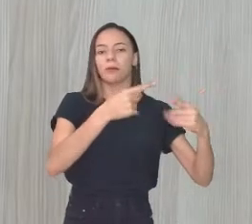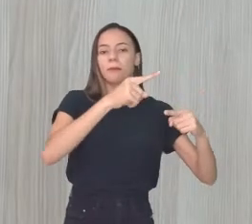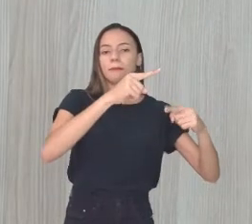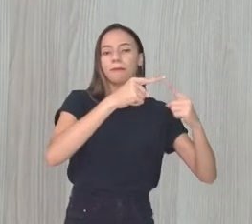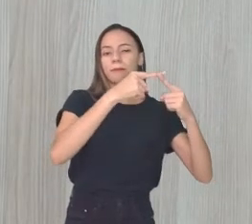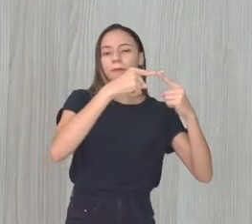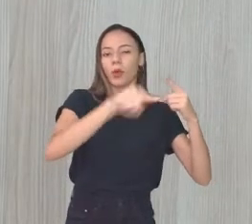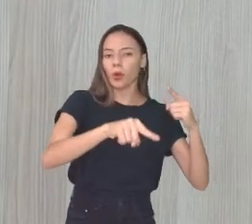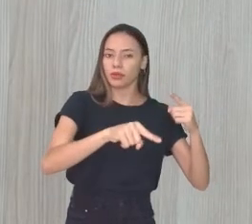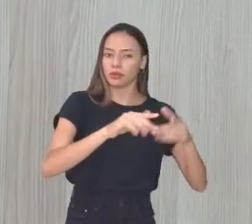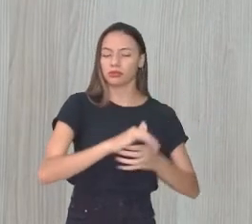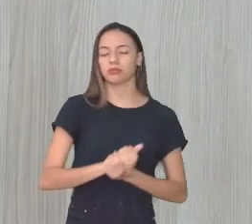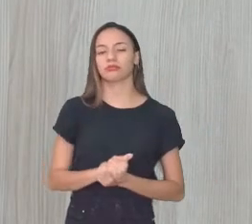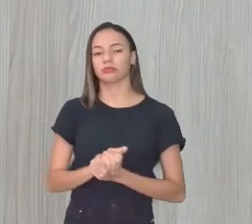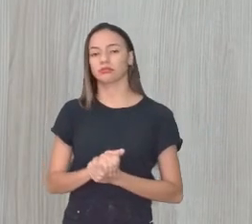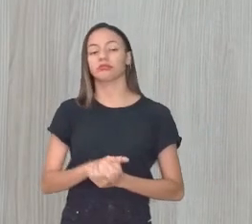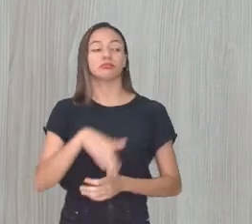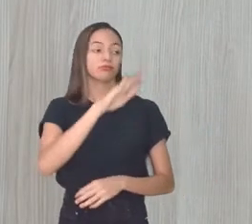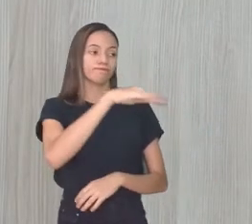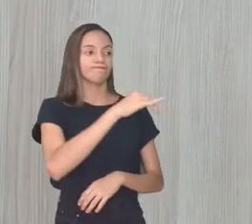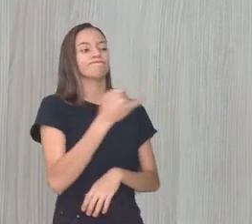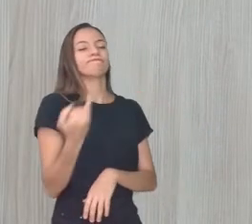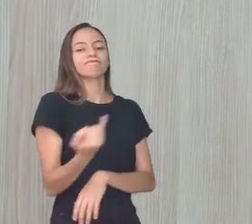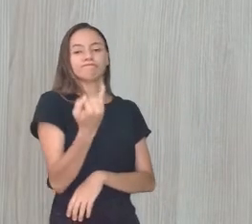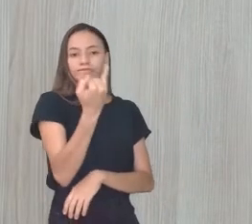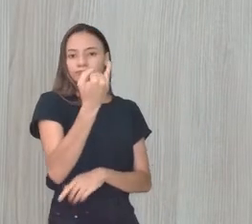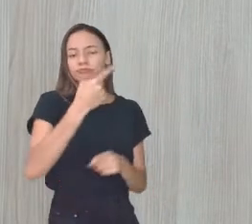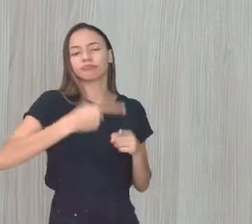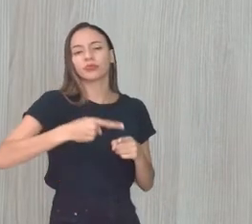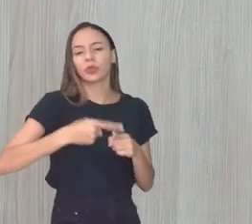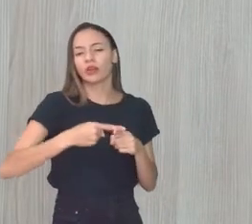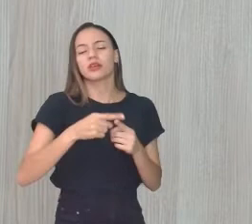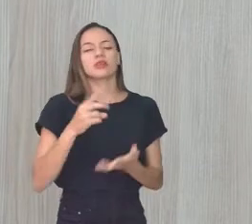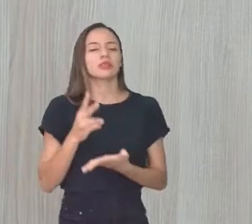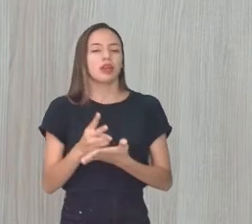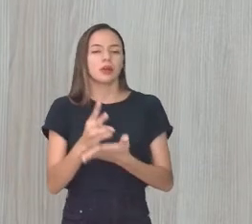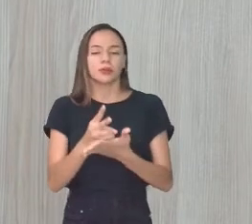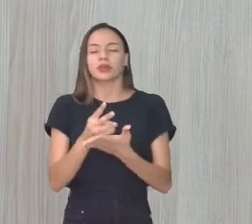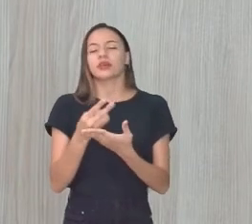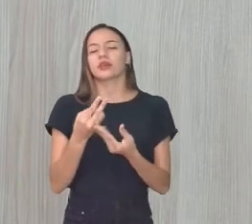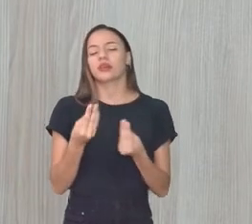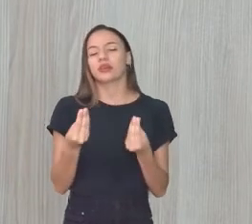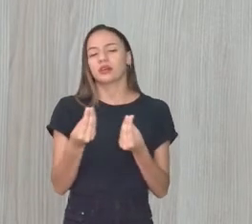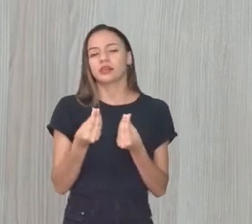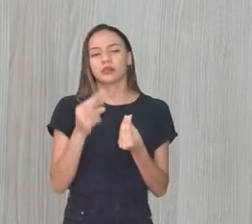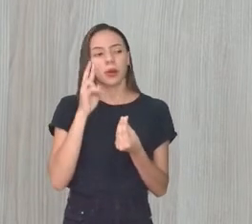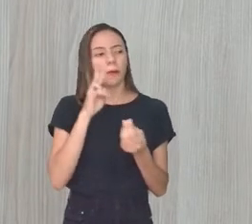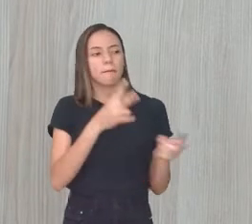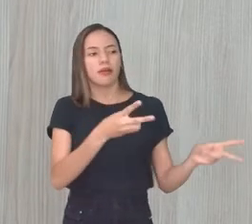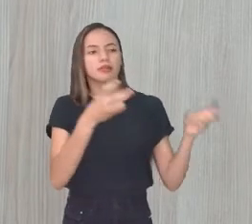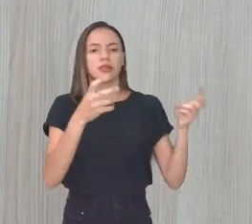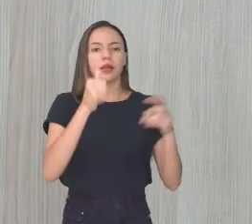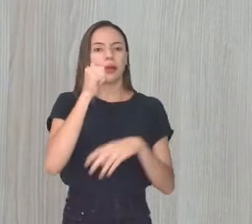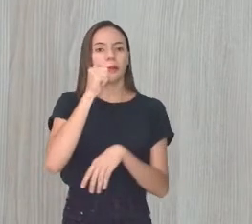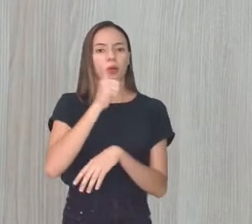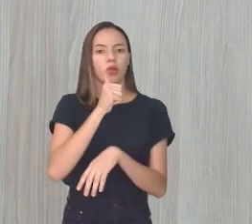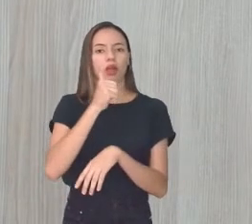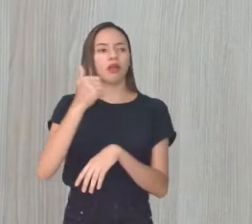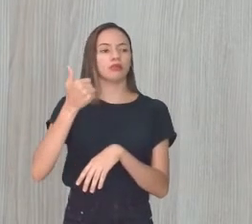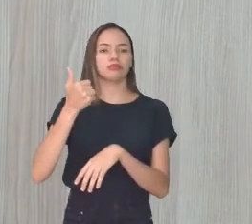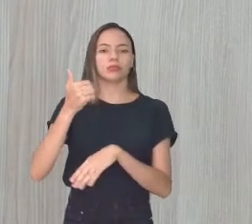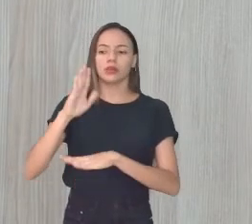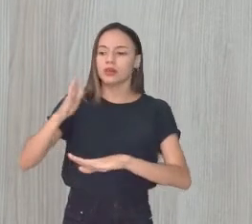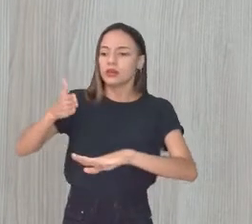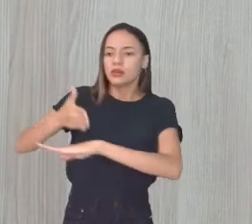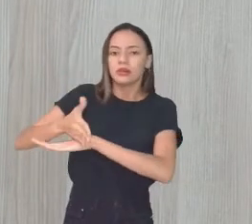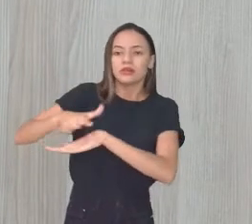gente trazer, né, essa questão, porque cada vez mais que a gente vê a mulher, né, se inserindo dentro